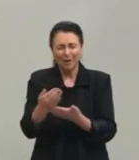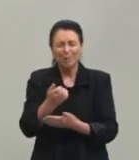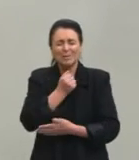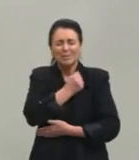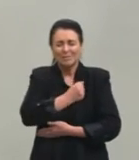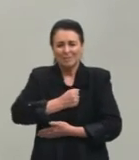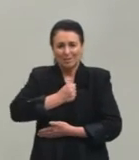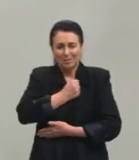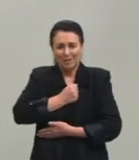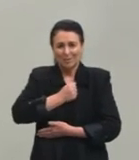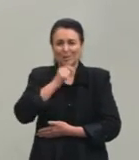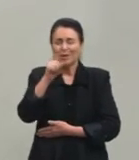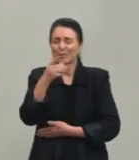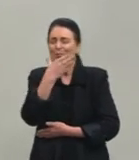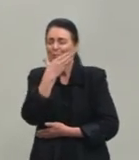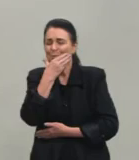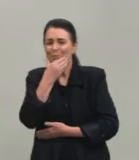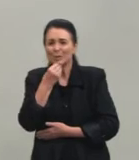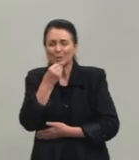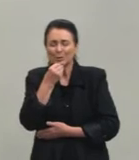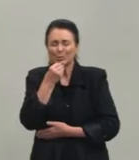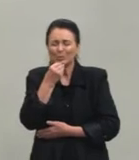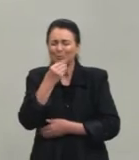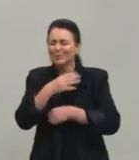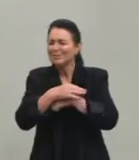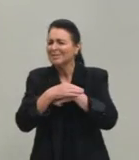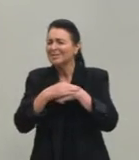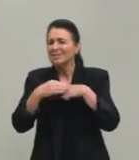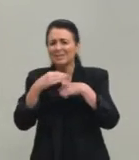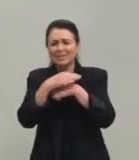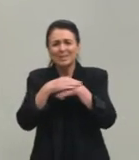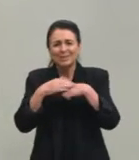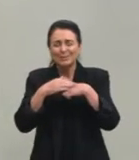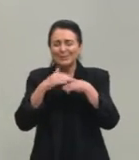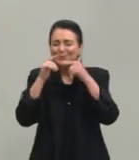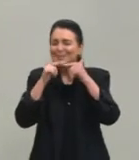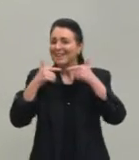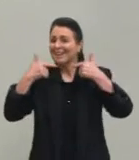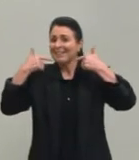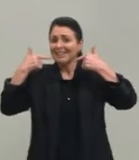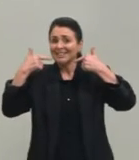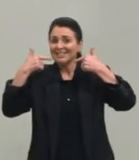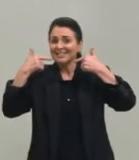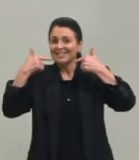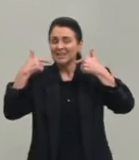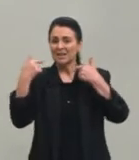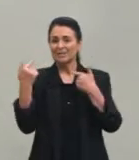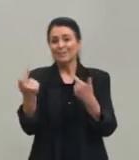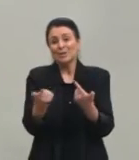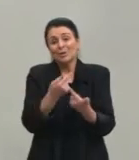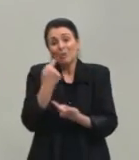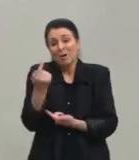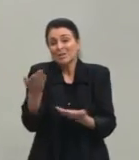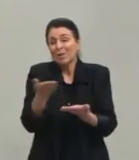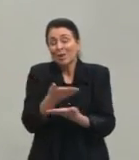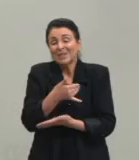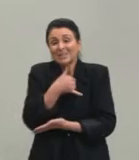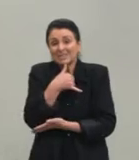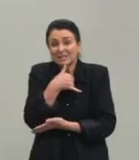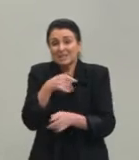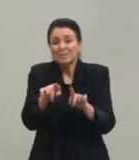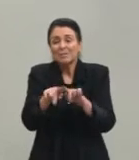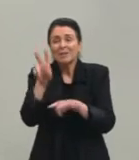passou. Ele foi um rapaz muito querido, muito alegre, e ele deixa a gente com tristeza, mas com lembranças